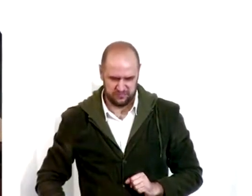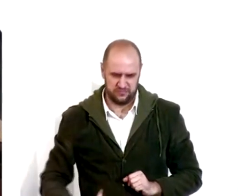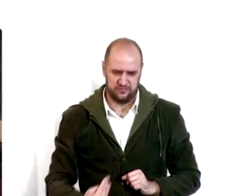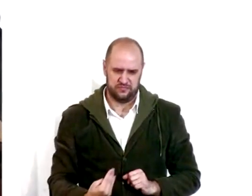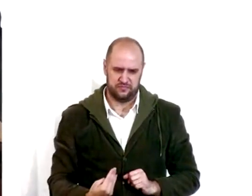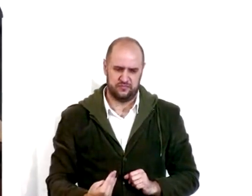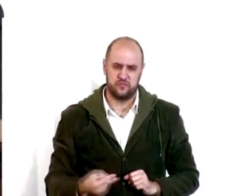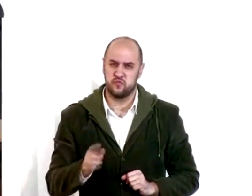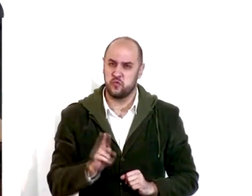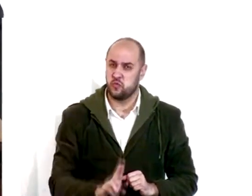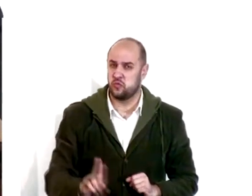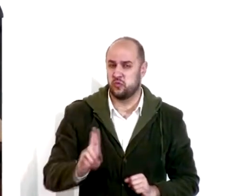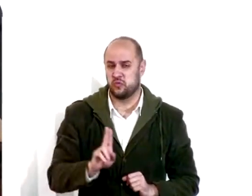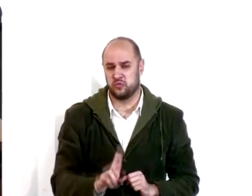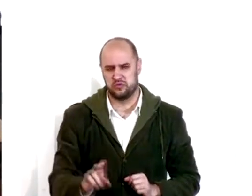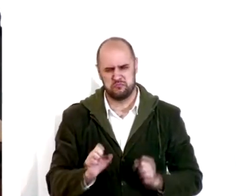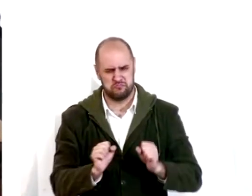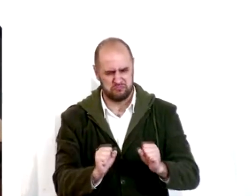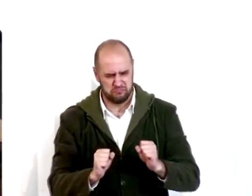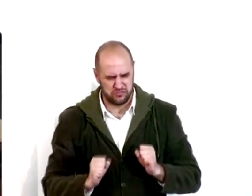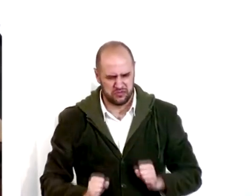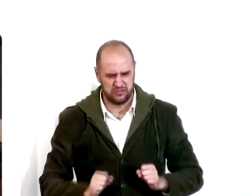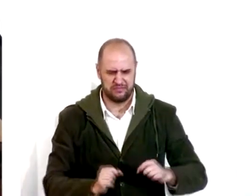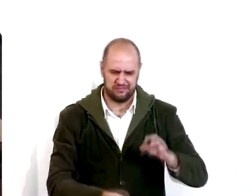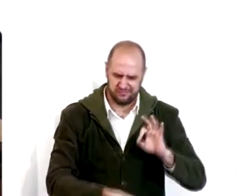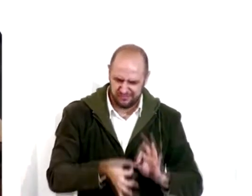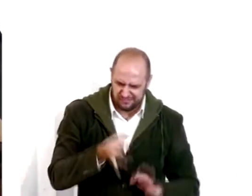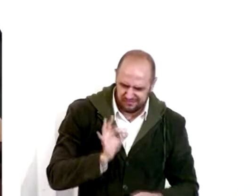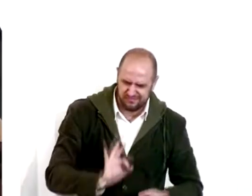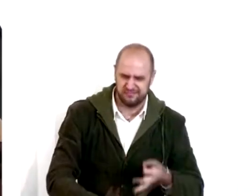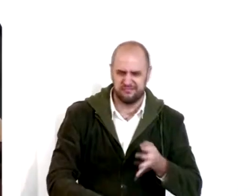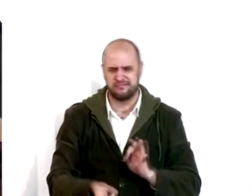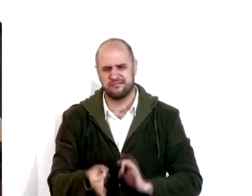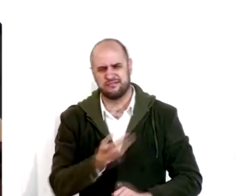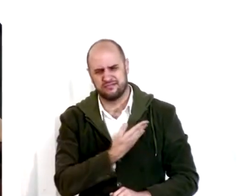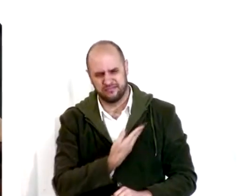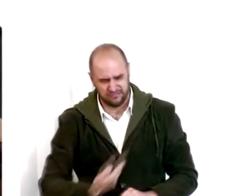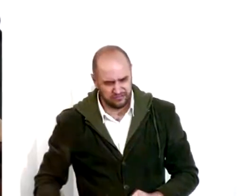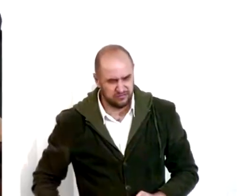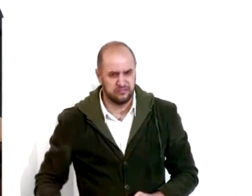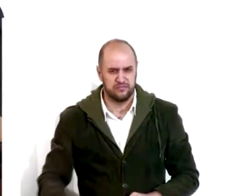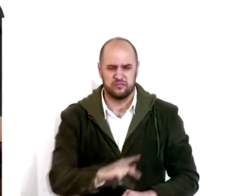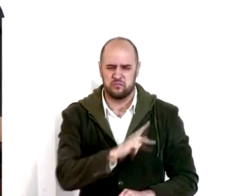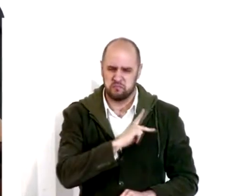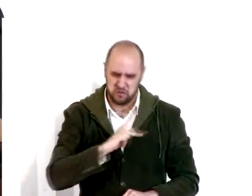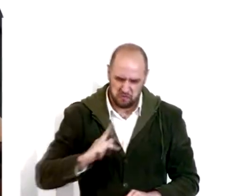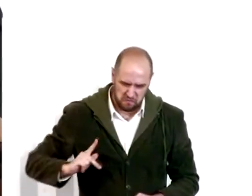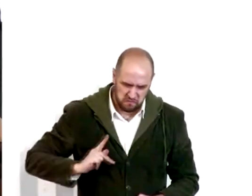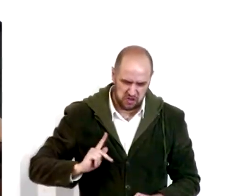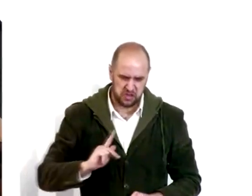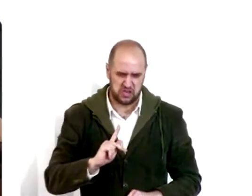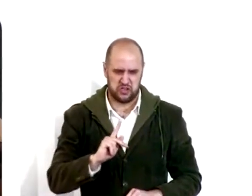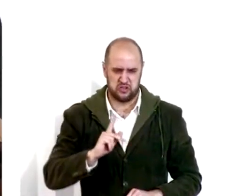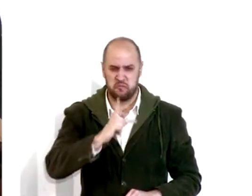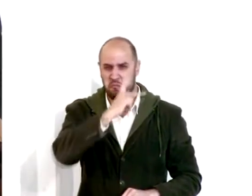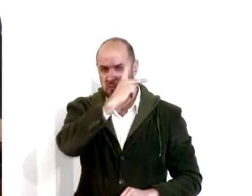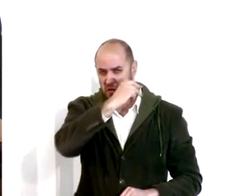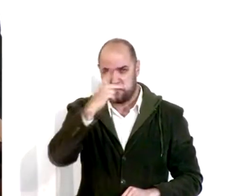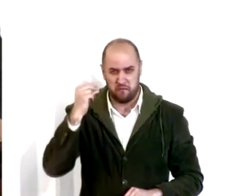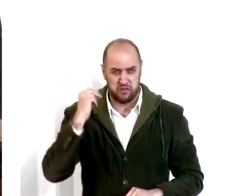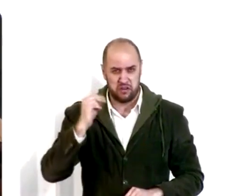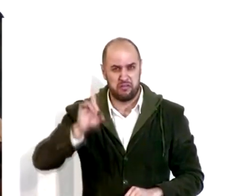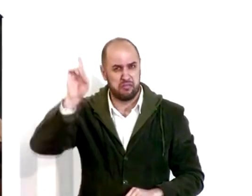utilizaram do poder, juízes, governadores, prefeitos, deputados